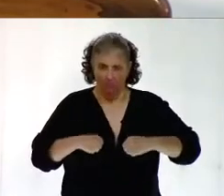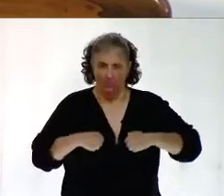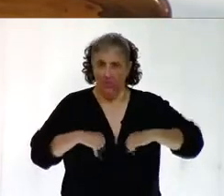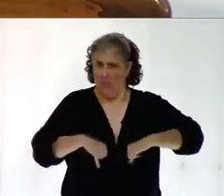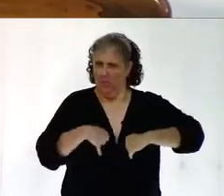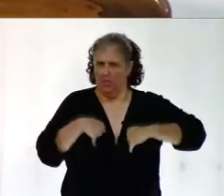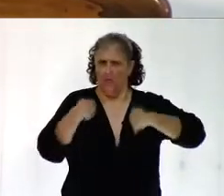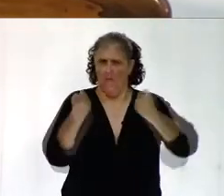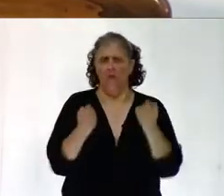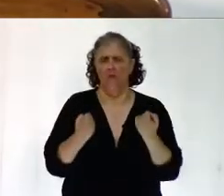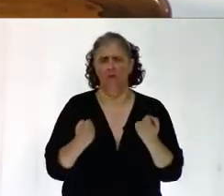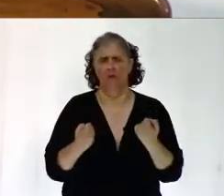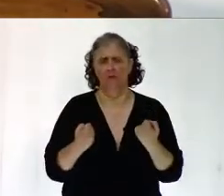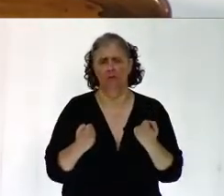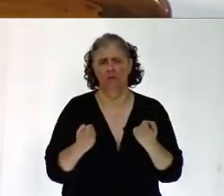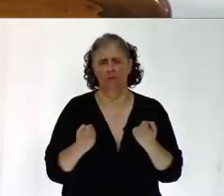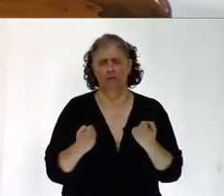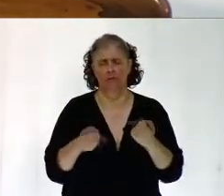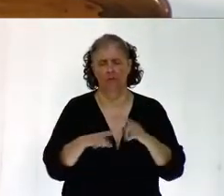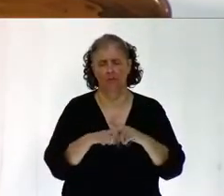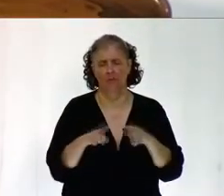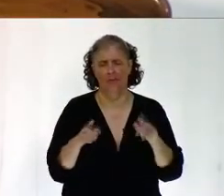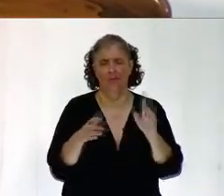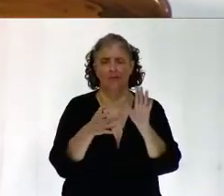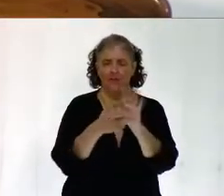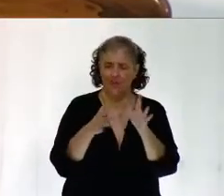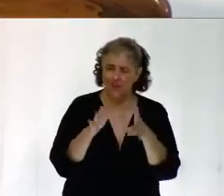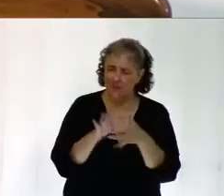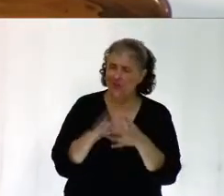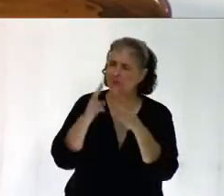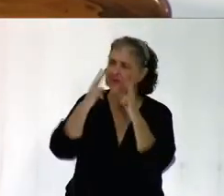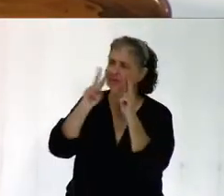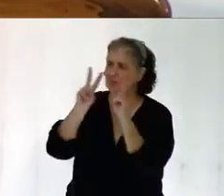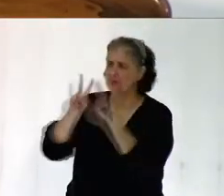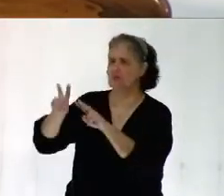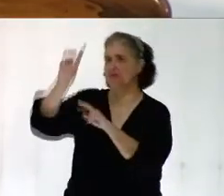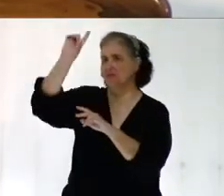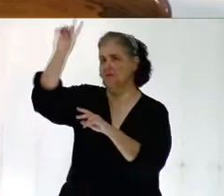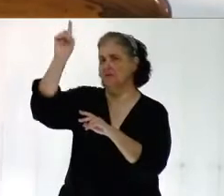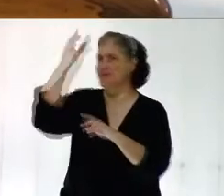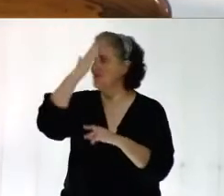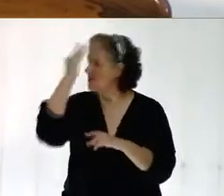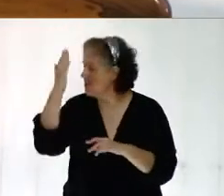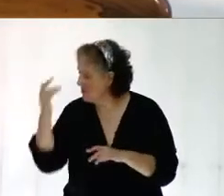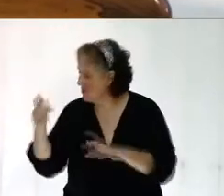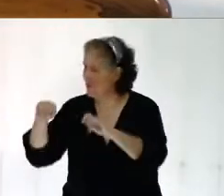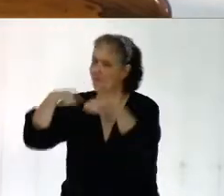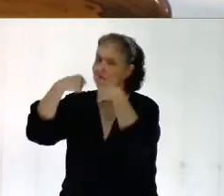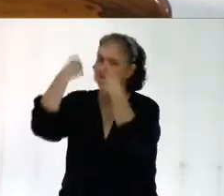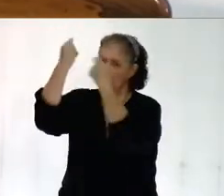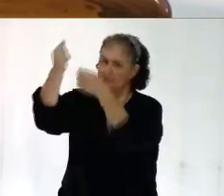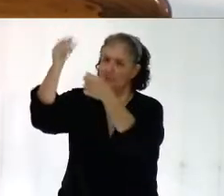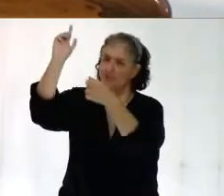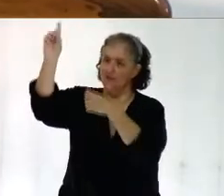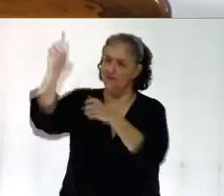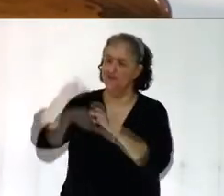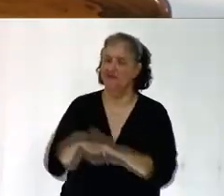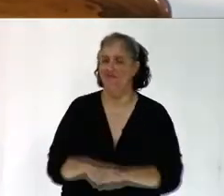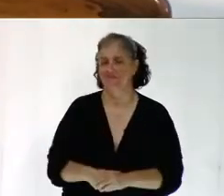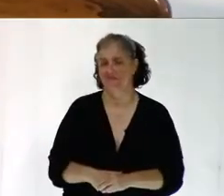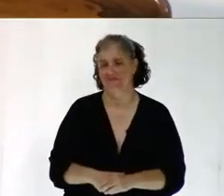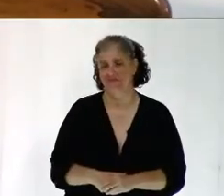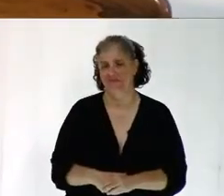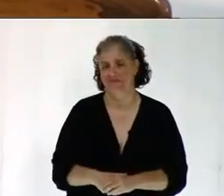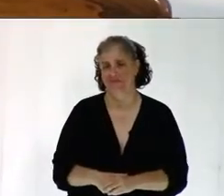jesus testemunho novo de deus honrou a deus ele disse eu não preciso tentar o meu